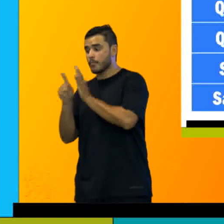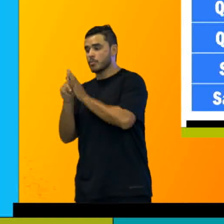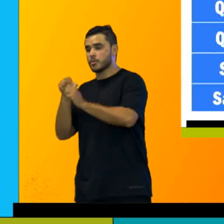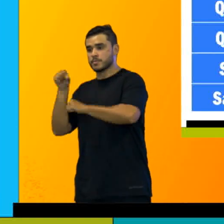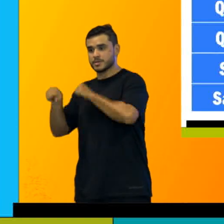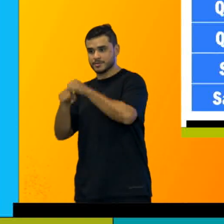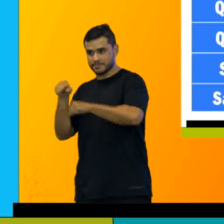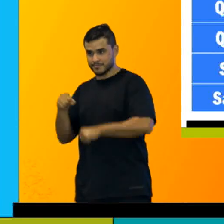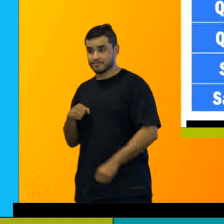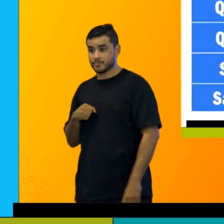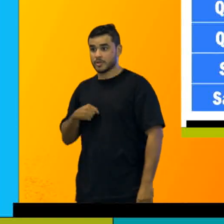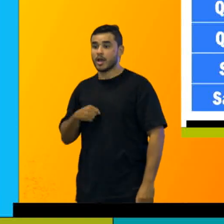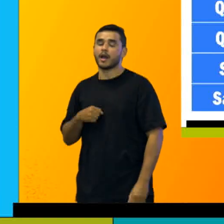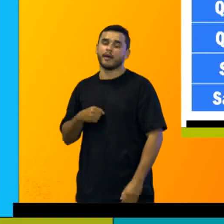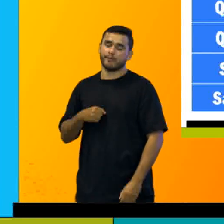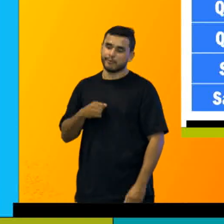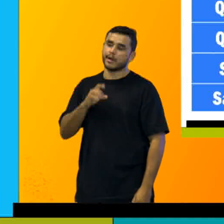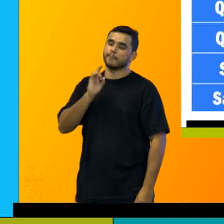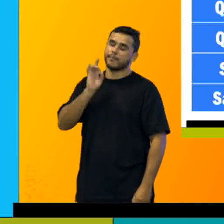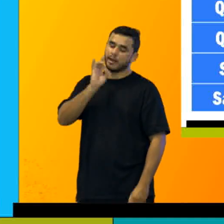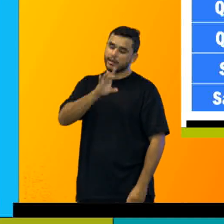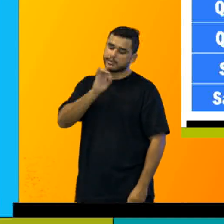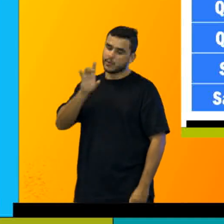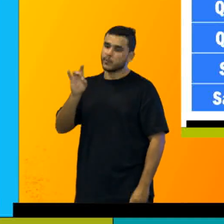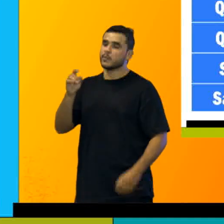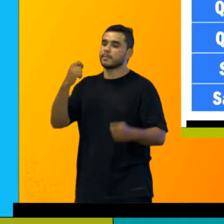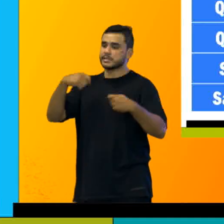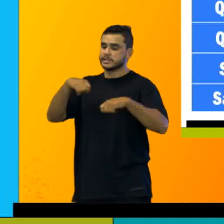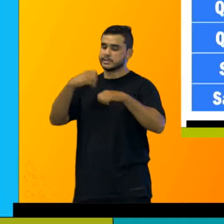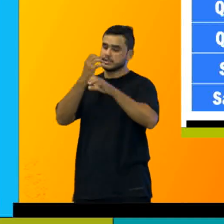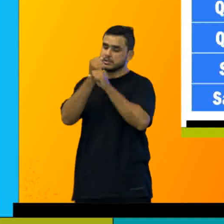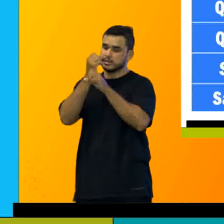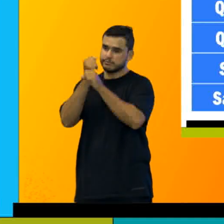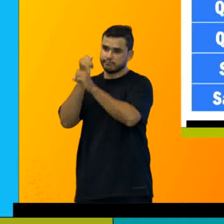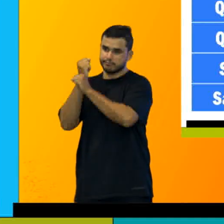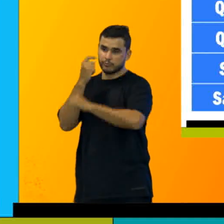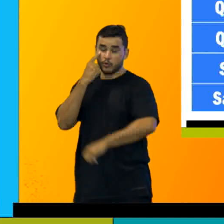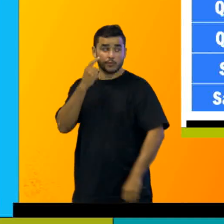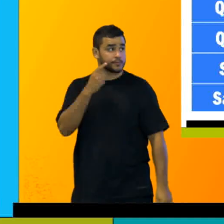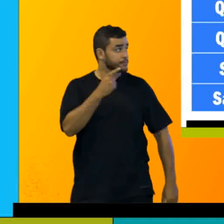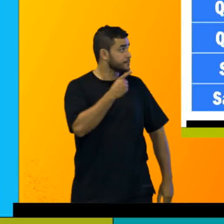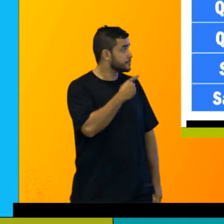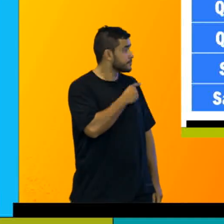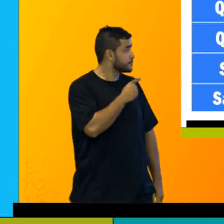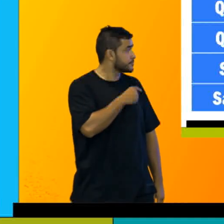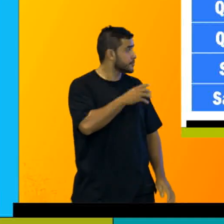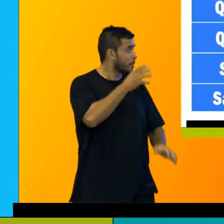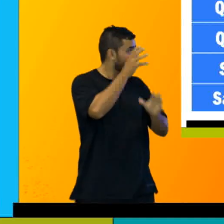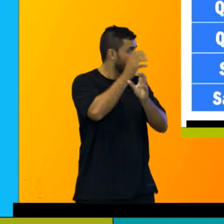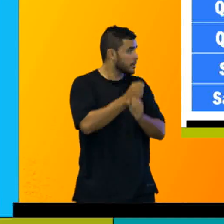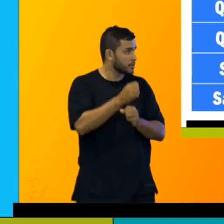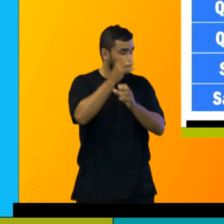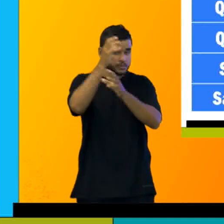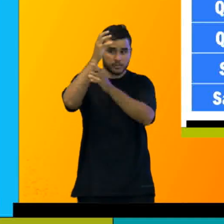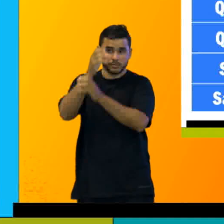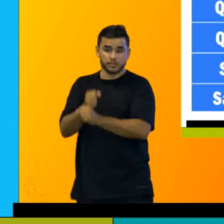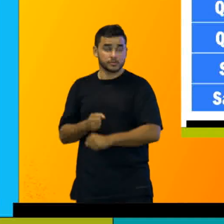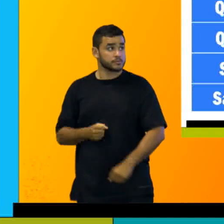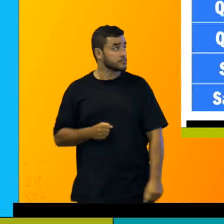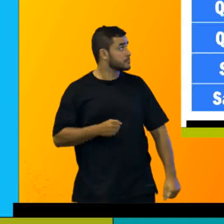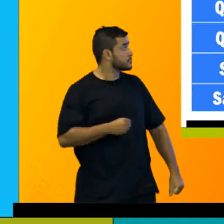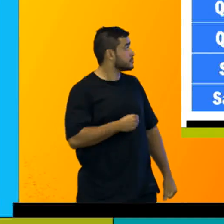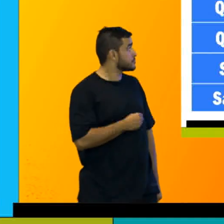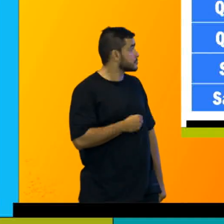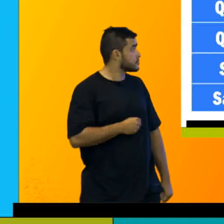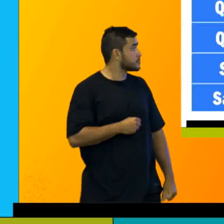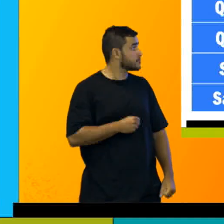velocidade, 2 sobre 20, 2 sobre 15, 2 sobre 12, 2 sobre 10, 2 sobre 30. Bicicleta, a velocidade agora é aqui, ó. 3 sobre 15,